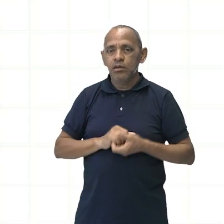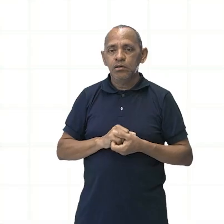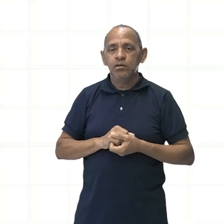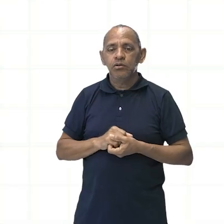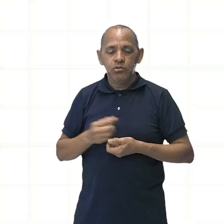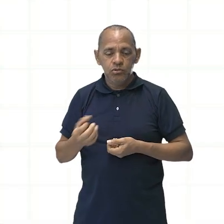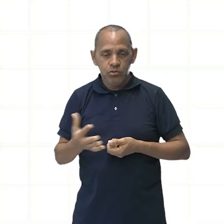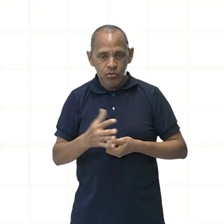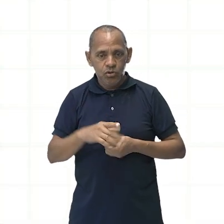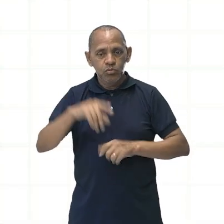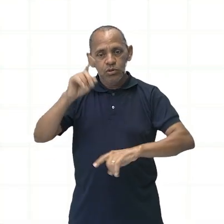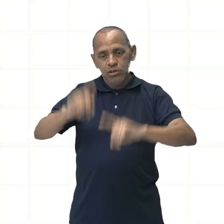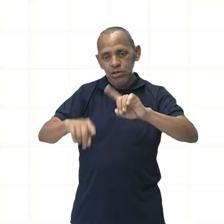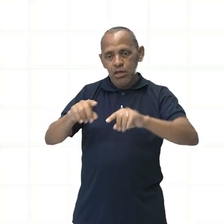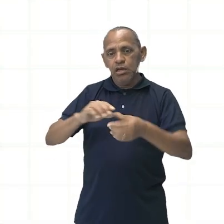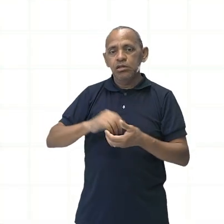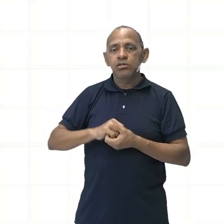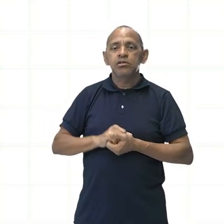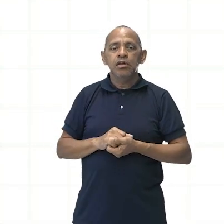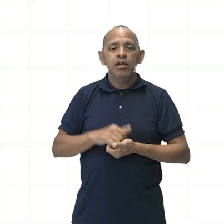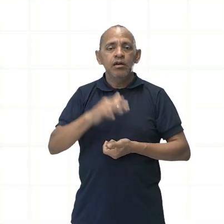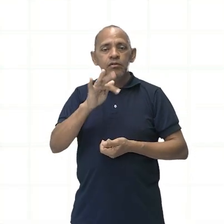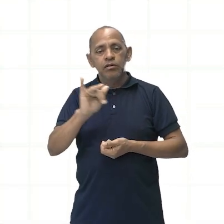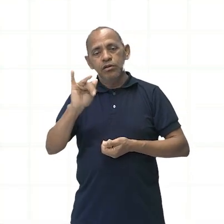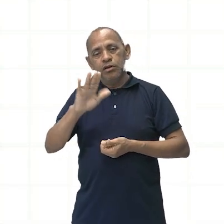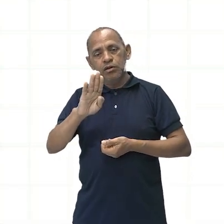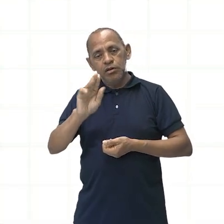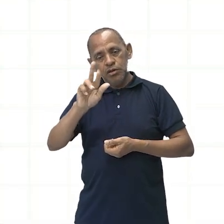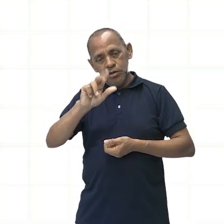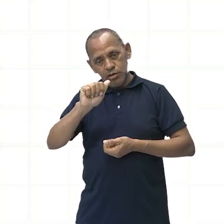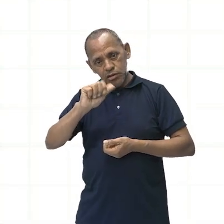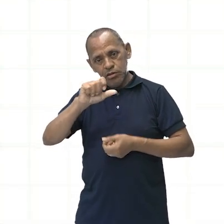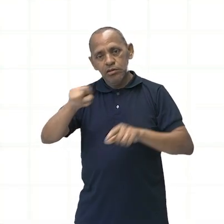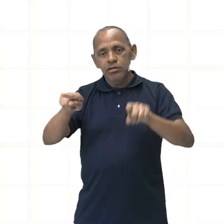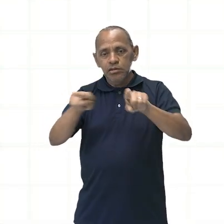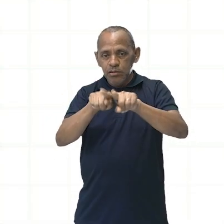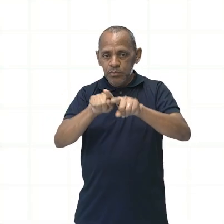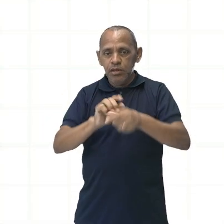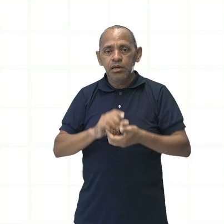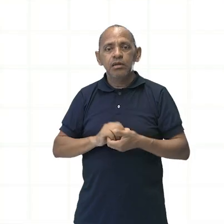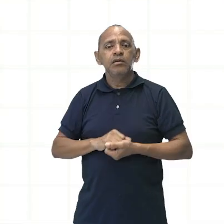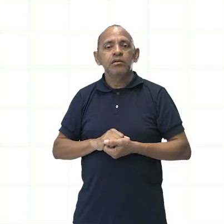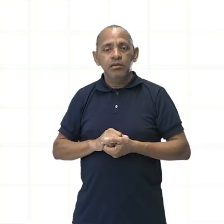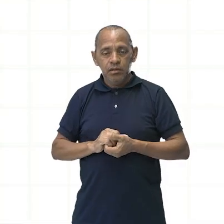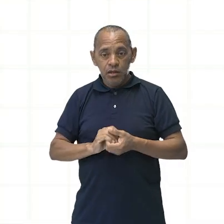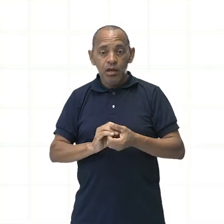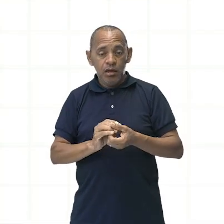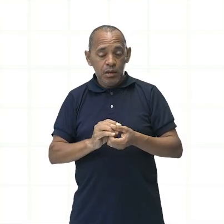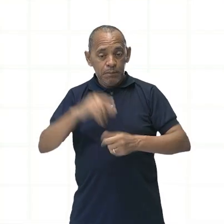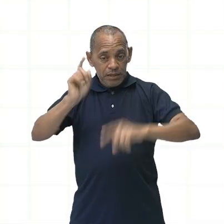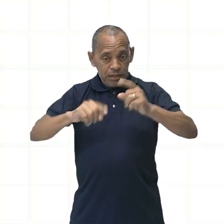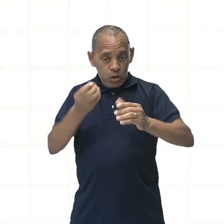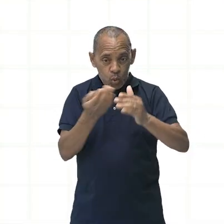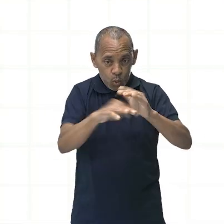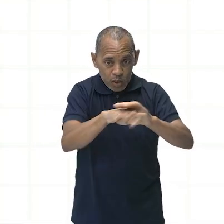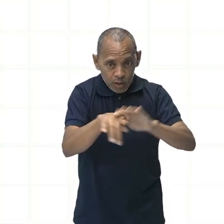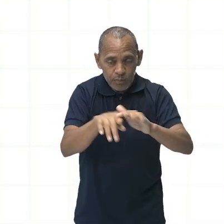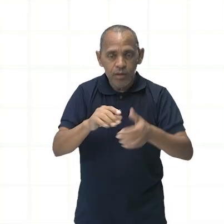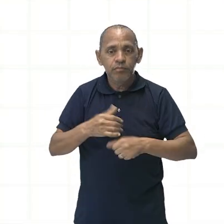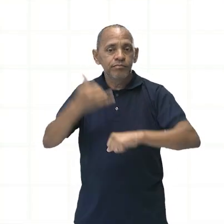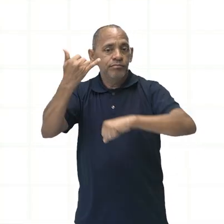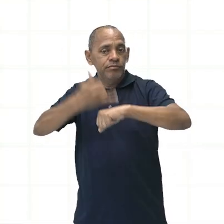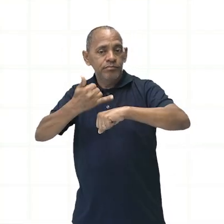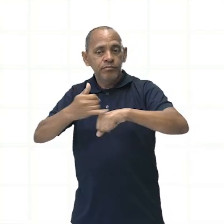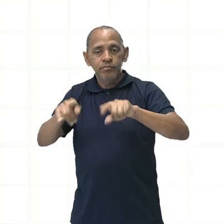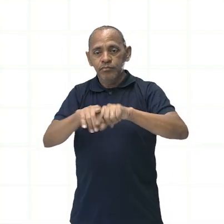plásticos, como quais? Fibras e embalagens. Já o metal.